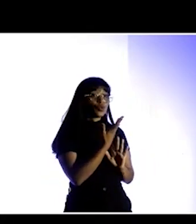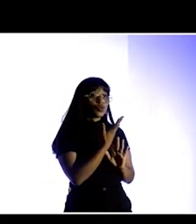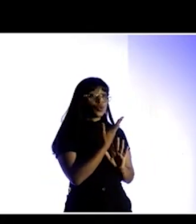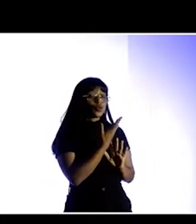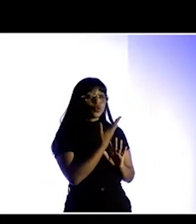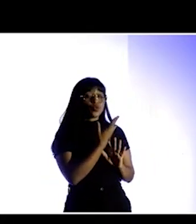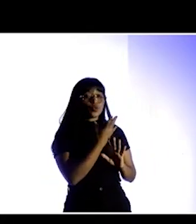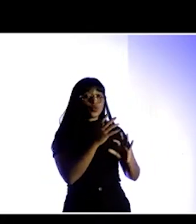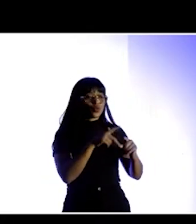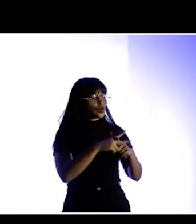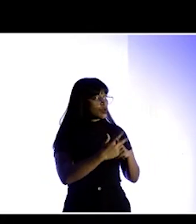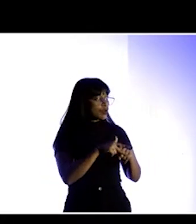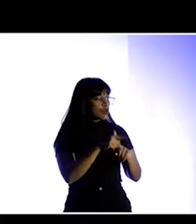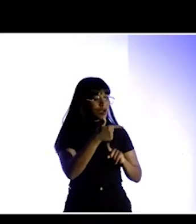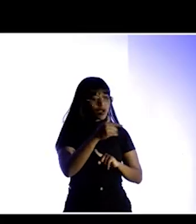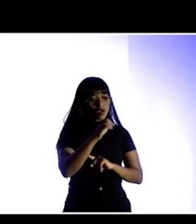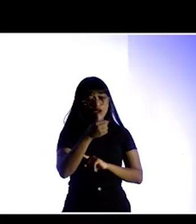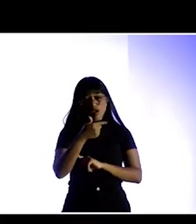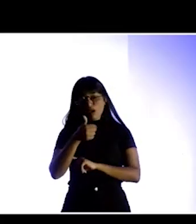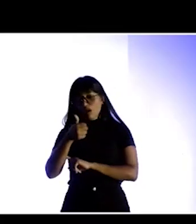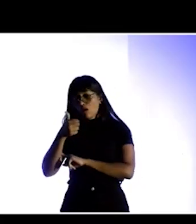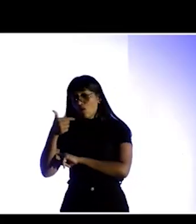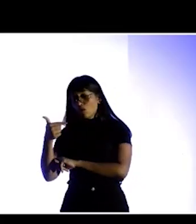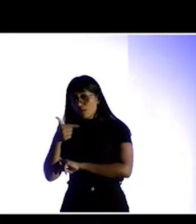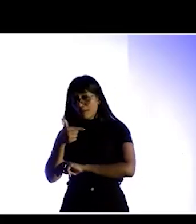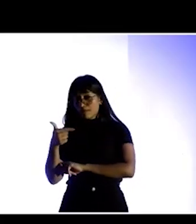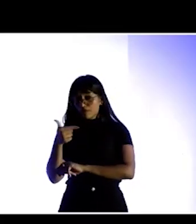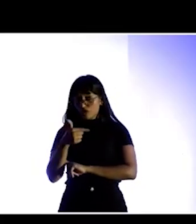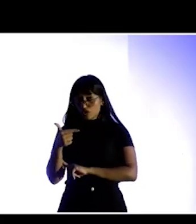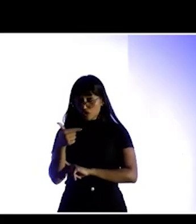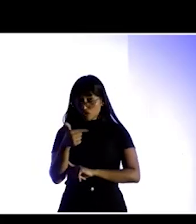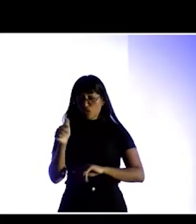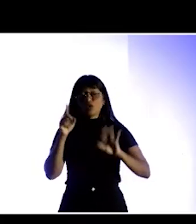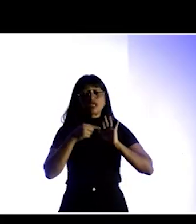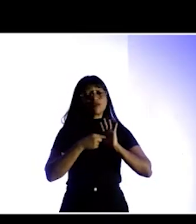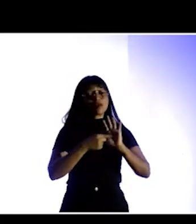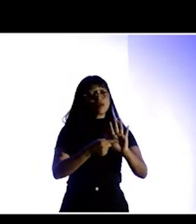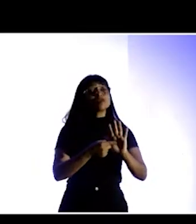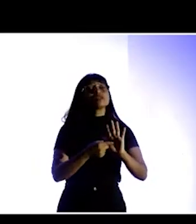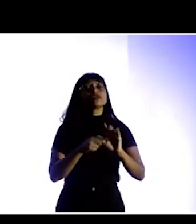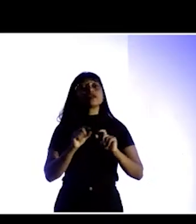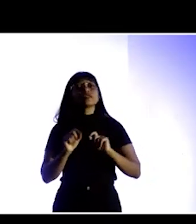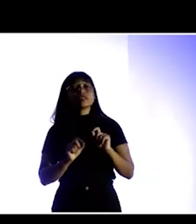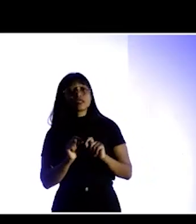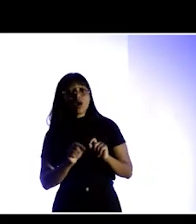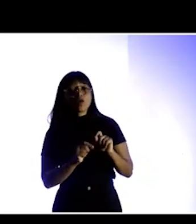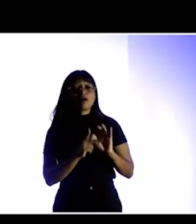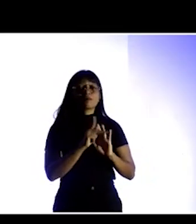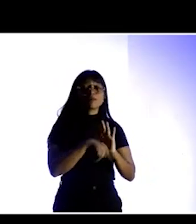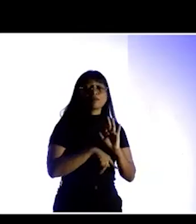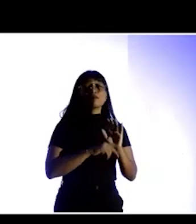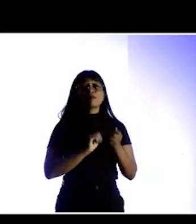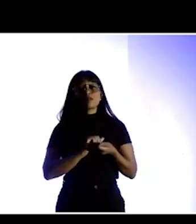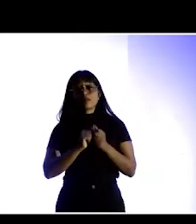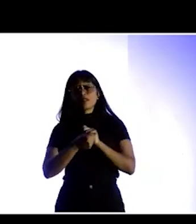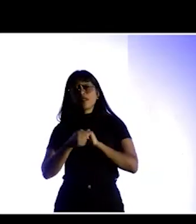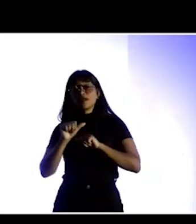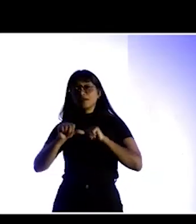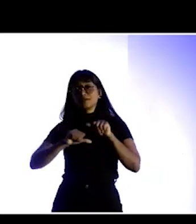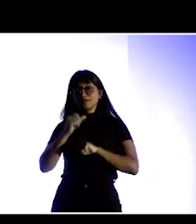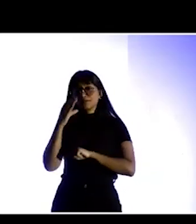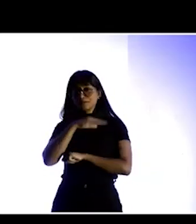2021, 2022, e ele trouxe pela primeira vez um subprograma específico de adaptação à mudança do clima. O primeiro plano,